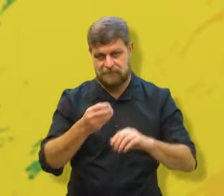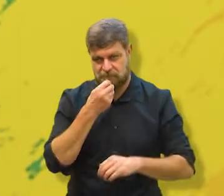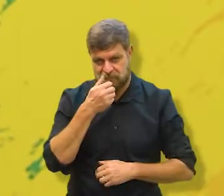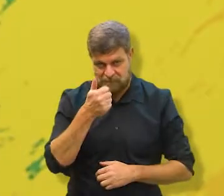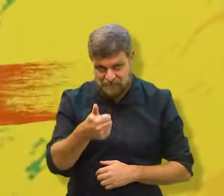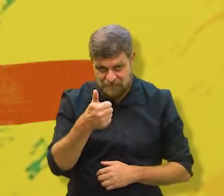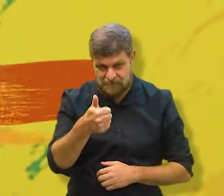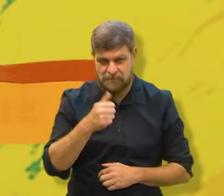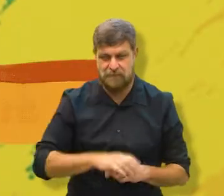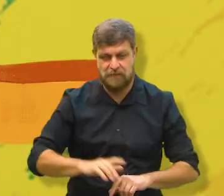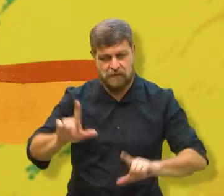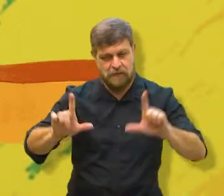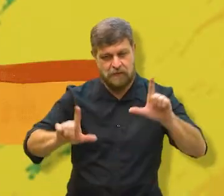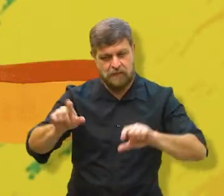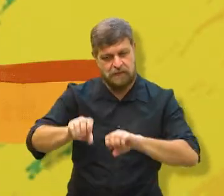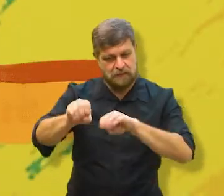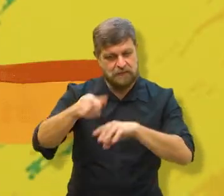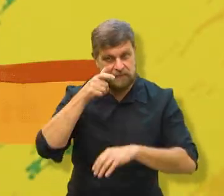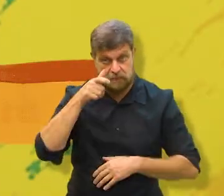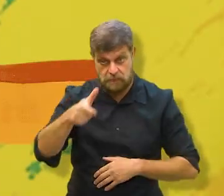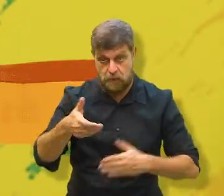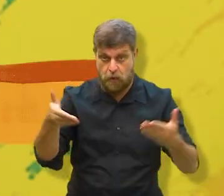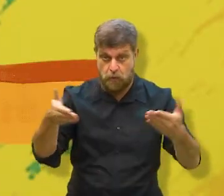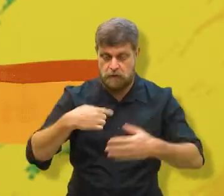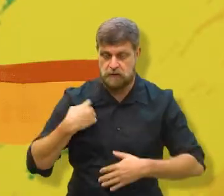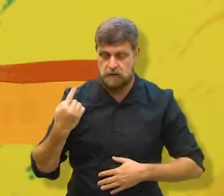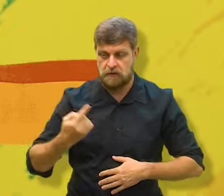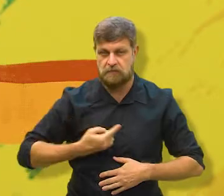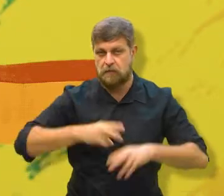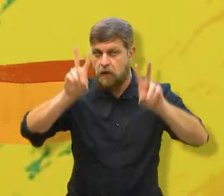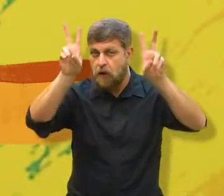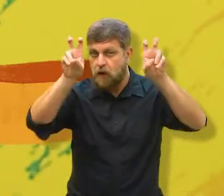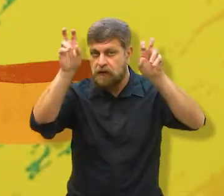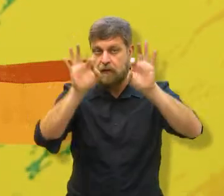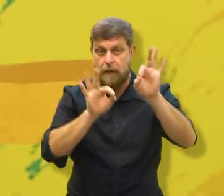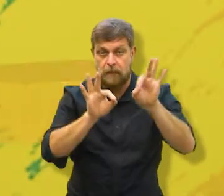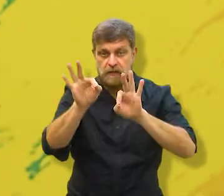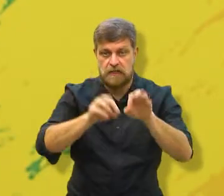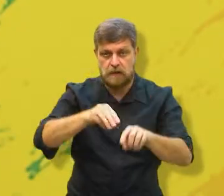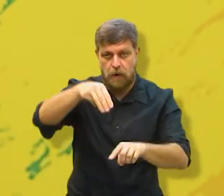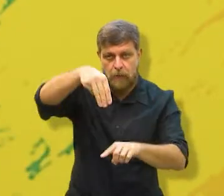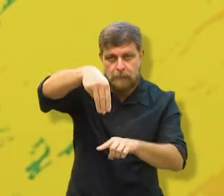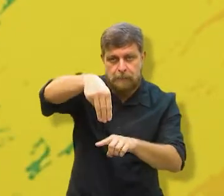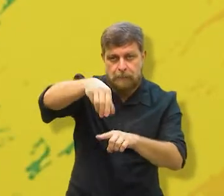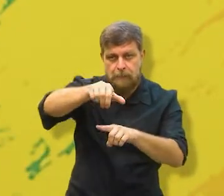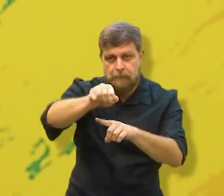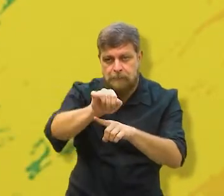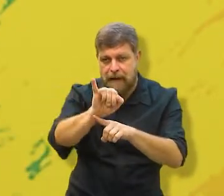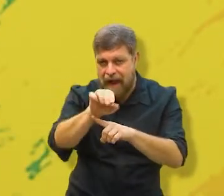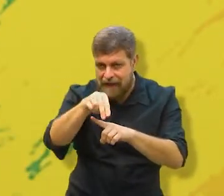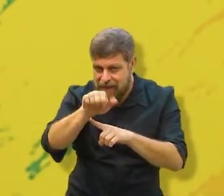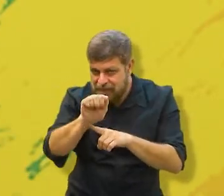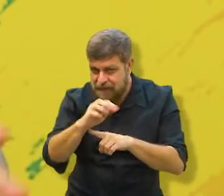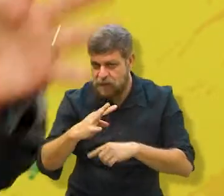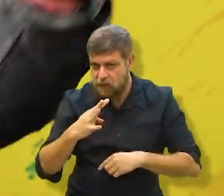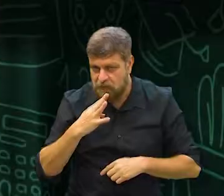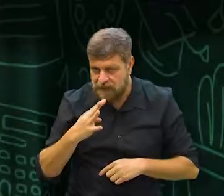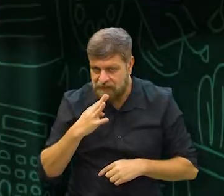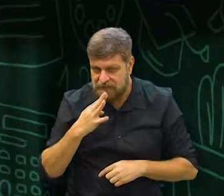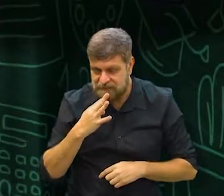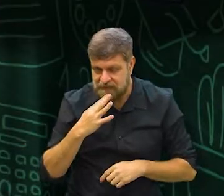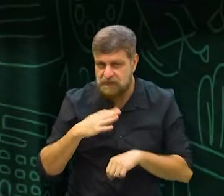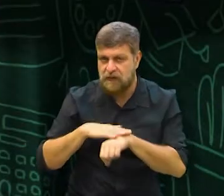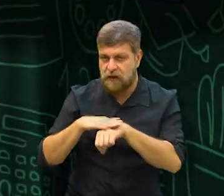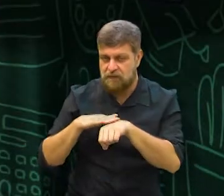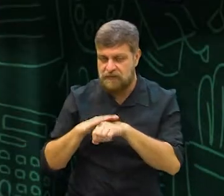Educação é o quadro de Olho na Educação e olha só, hoje a gente vai falar sobre o projeto Maína. Você conhece? Já ouviu falar? Por isso